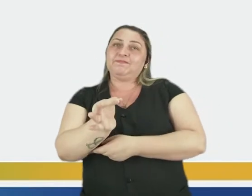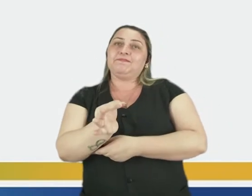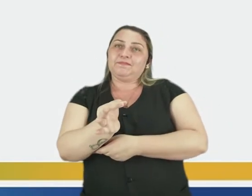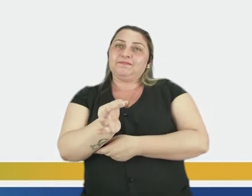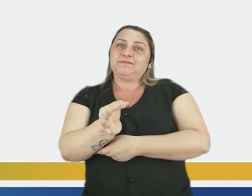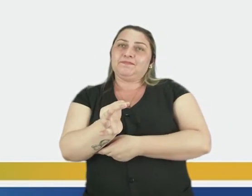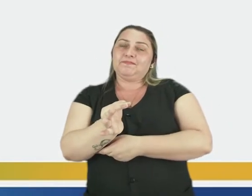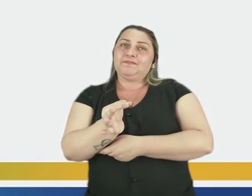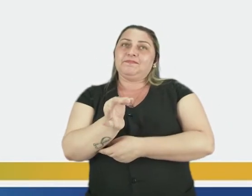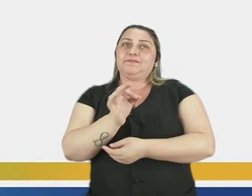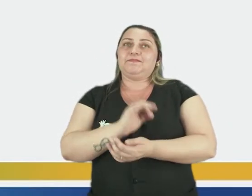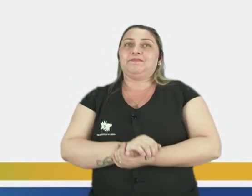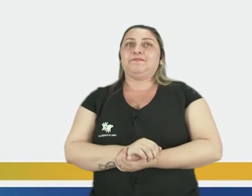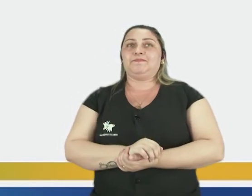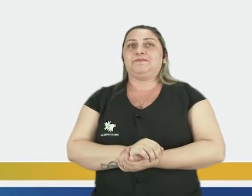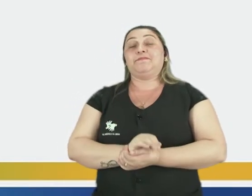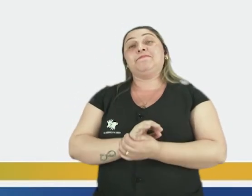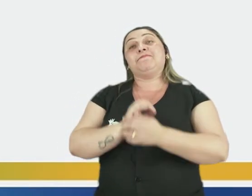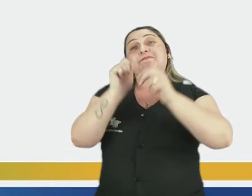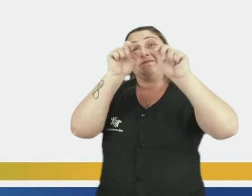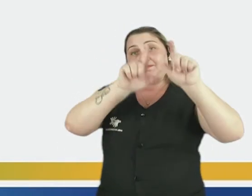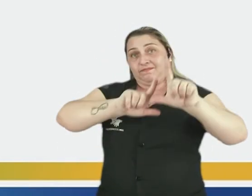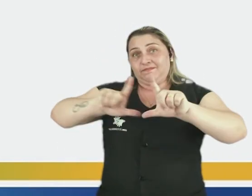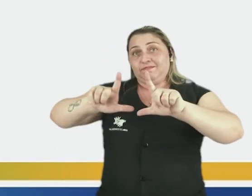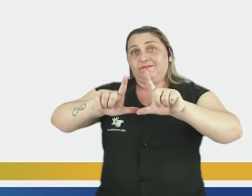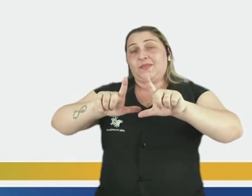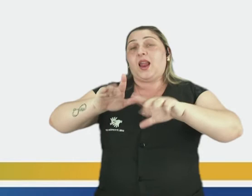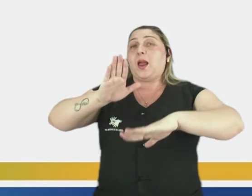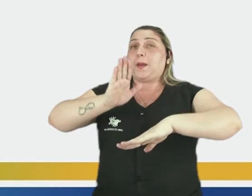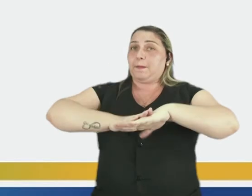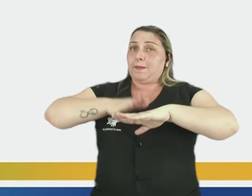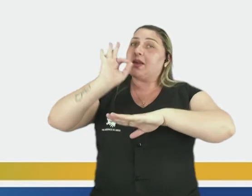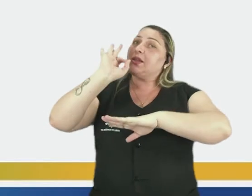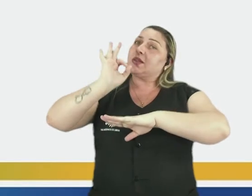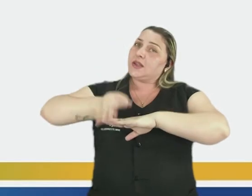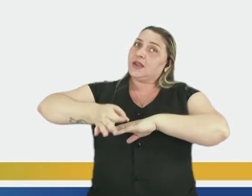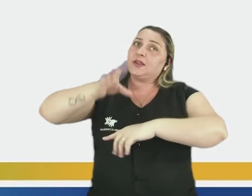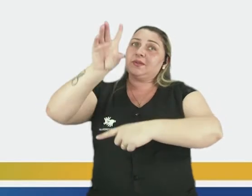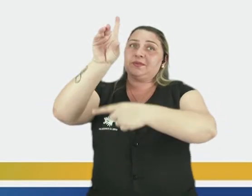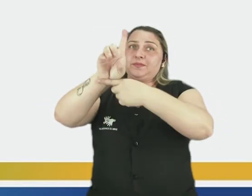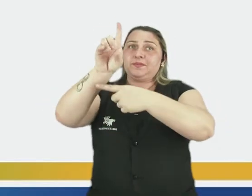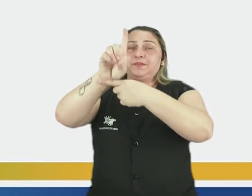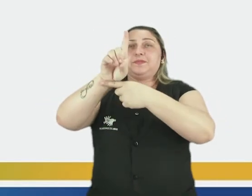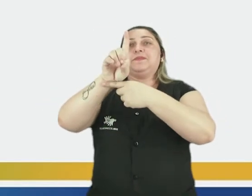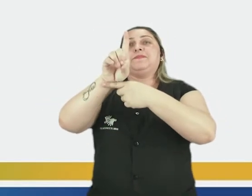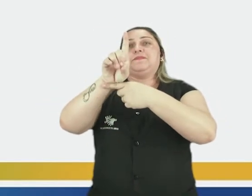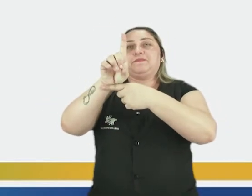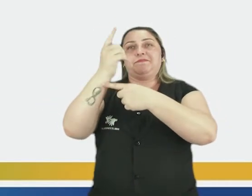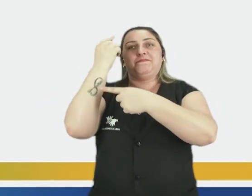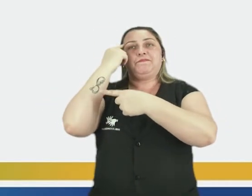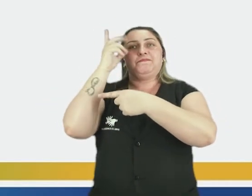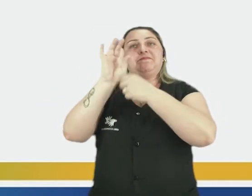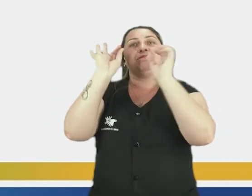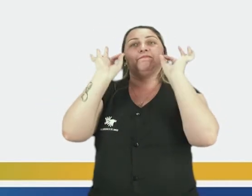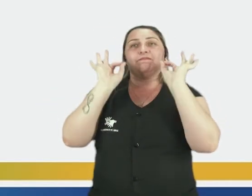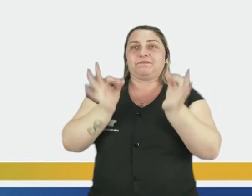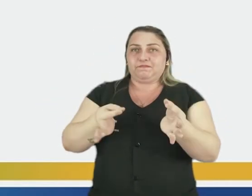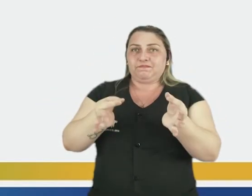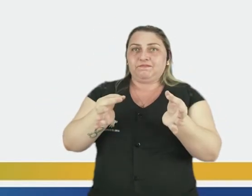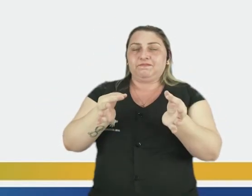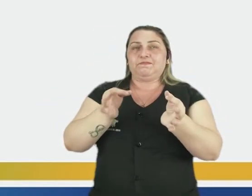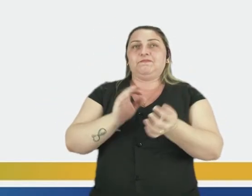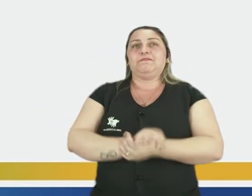que a gente citou também no material, é a mais condizente com a resposta. Então, se você pensou que é a letra D,